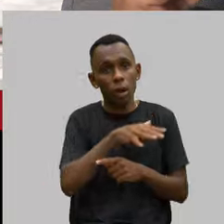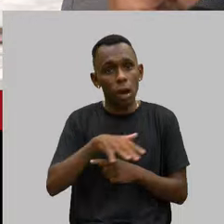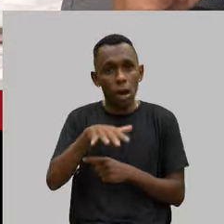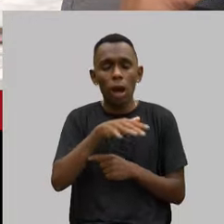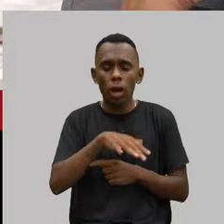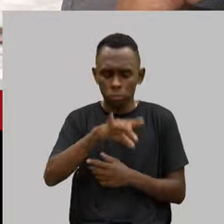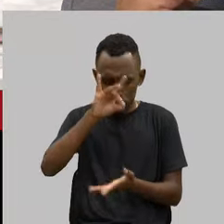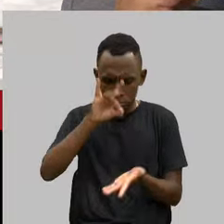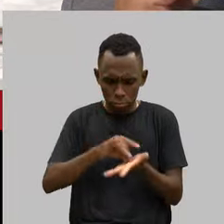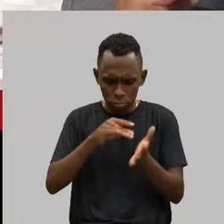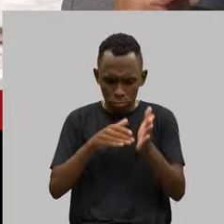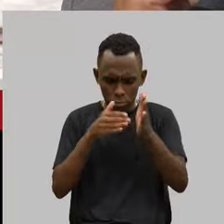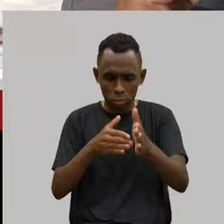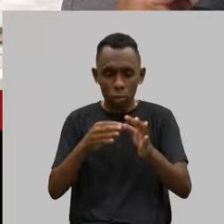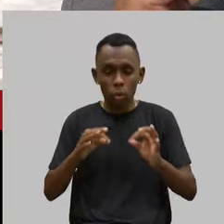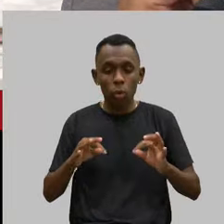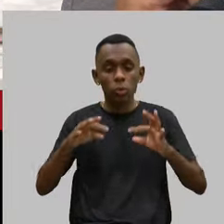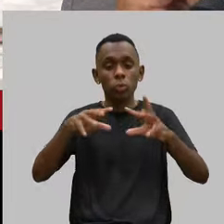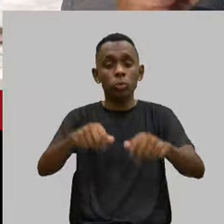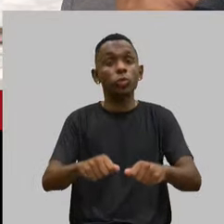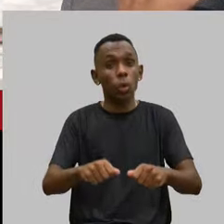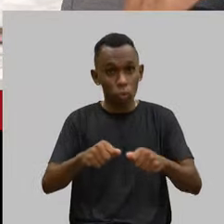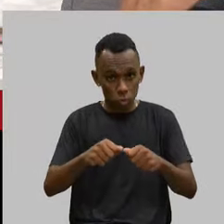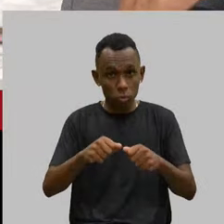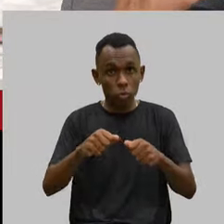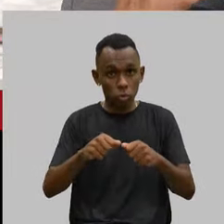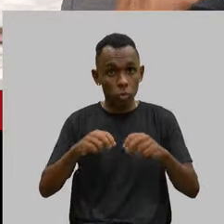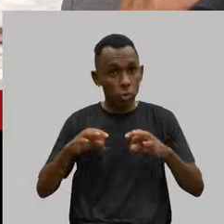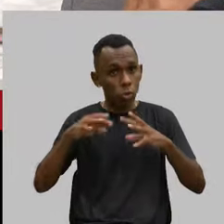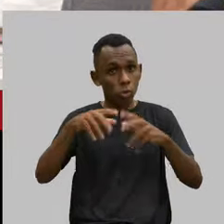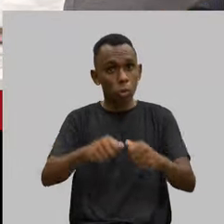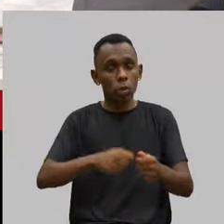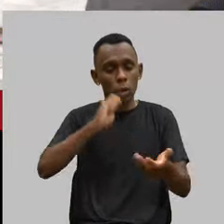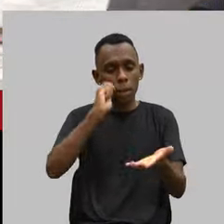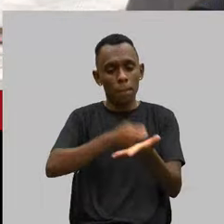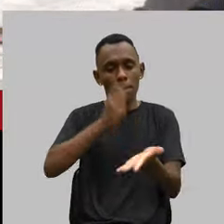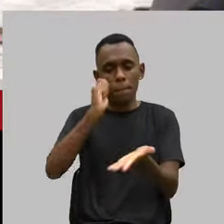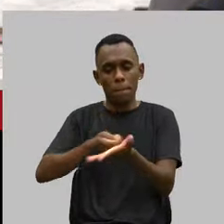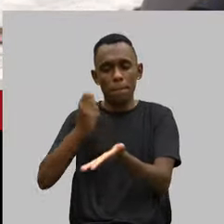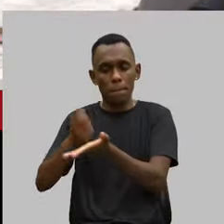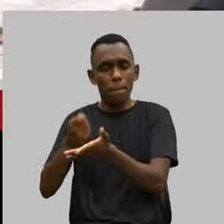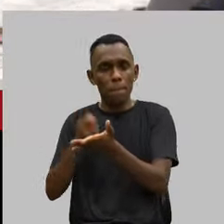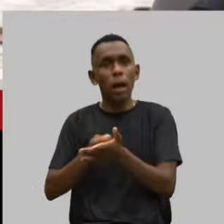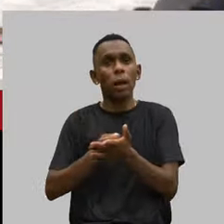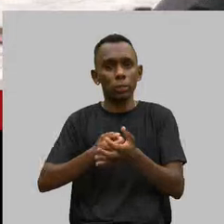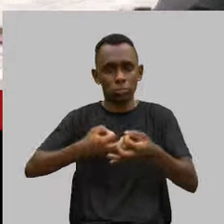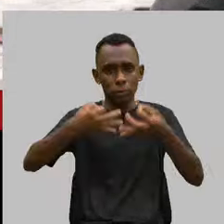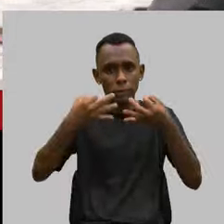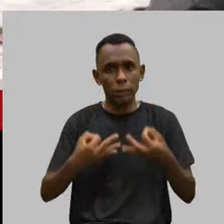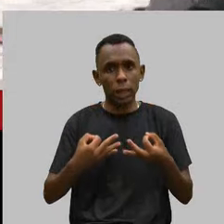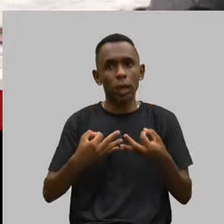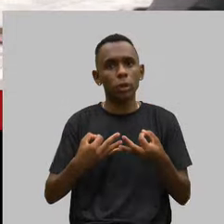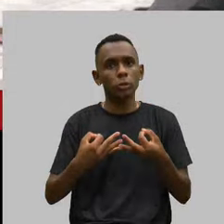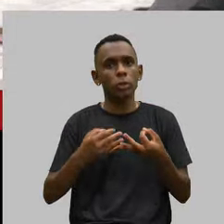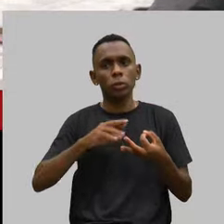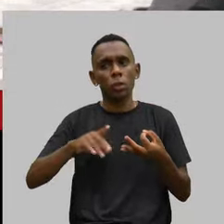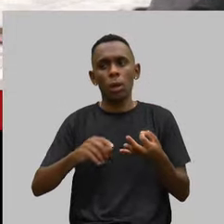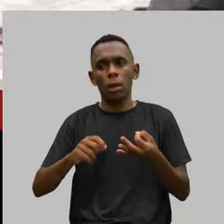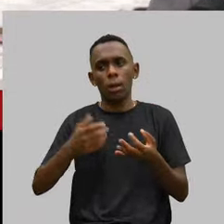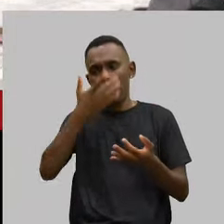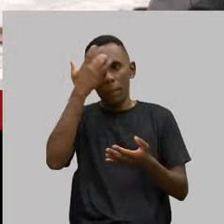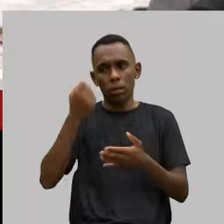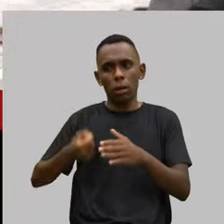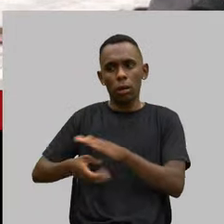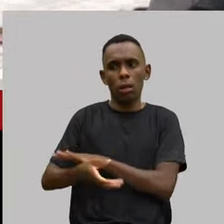Leal em que todos mundo em que todos paguem ex o que tem que pagar não existe ninguém sonegando porque